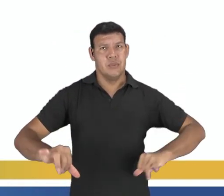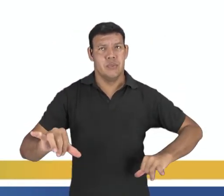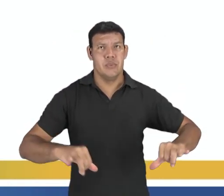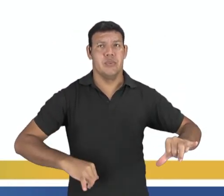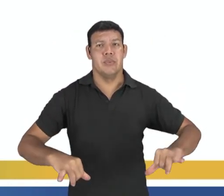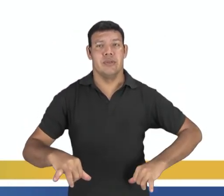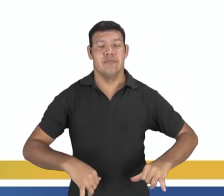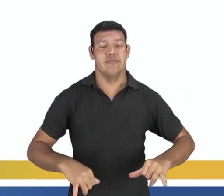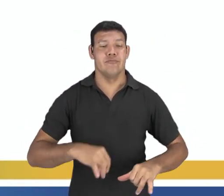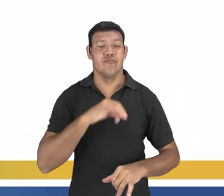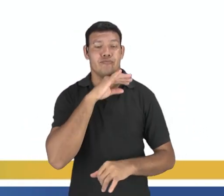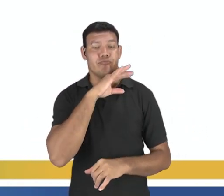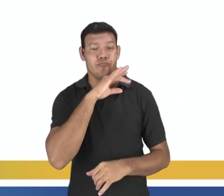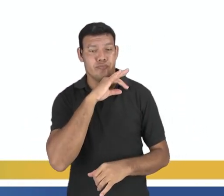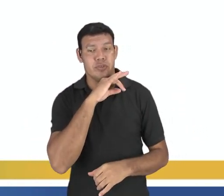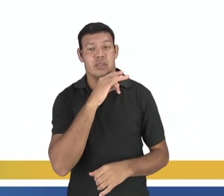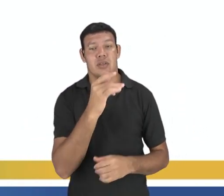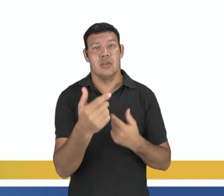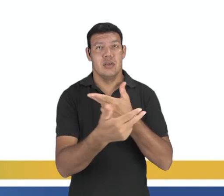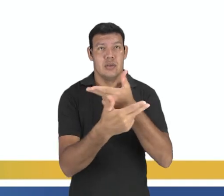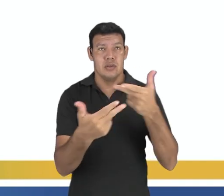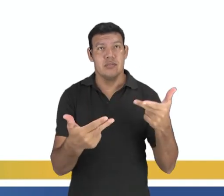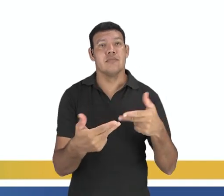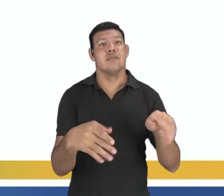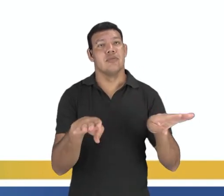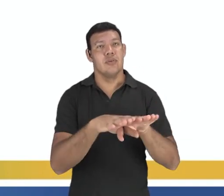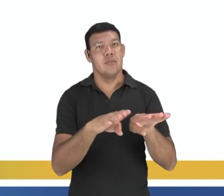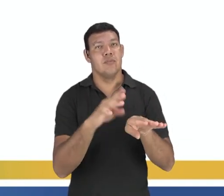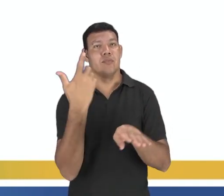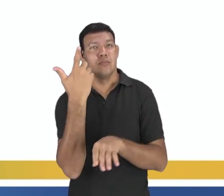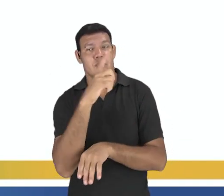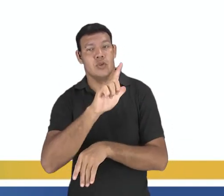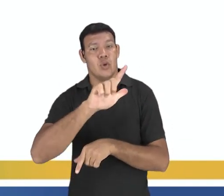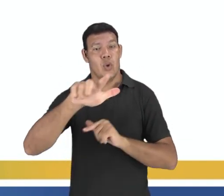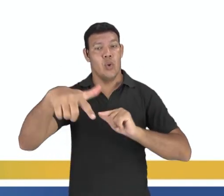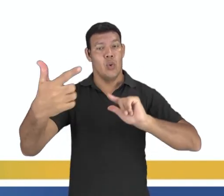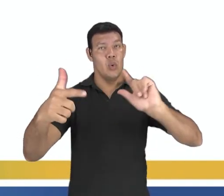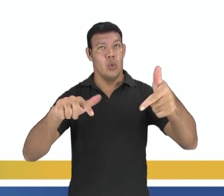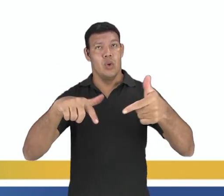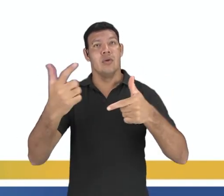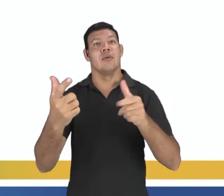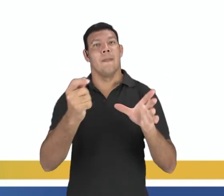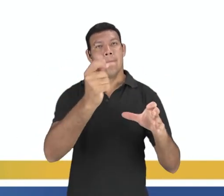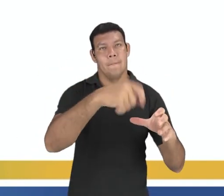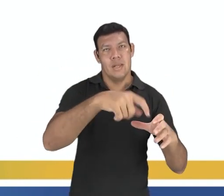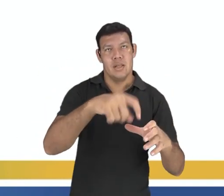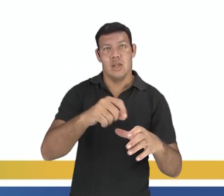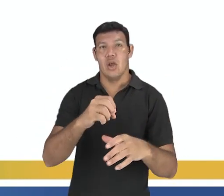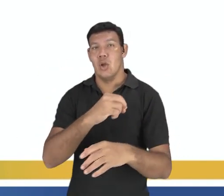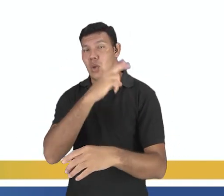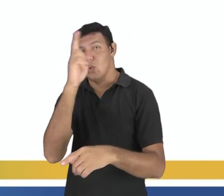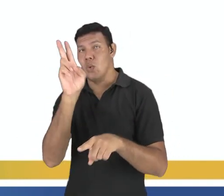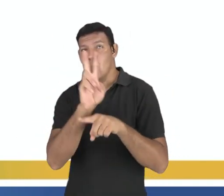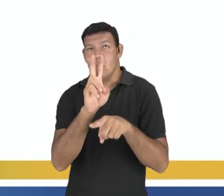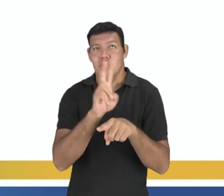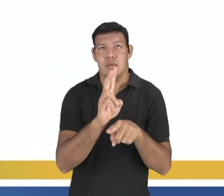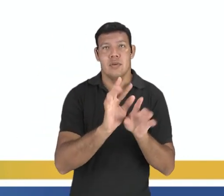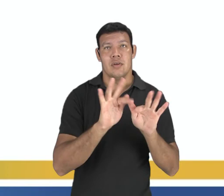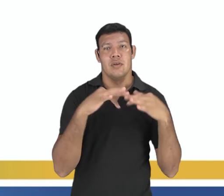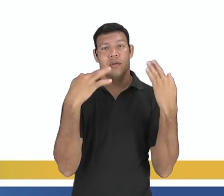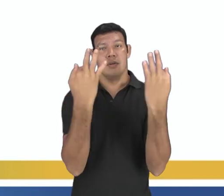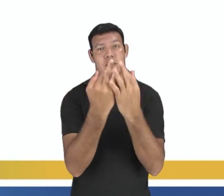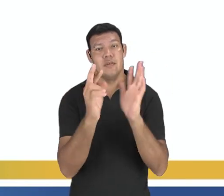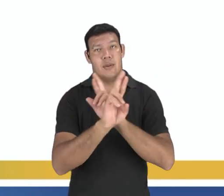o desperdício de suas mercadorias e ainda obtivessem outras, cultivadas ou criadas por famílias